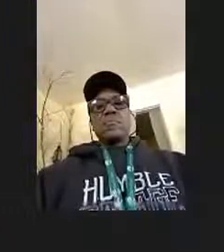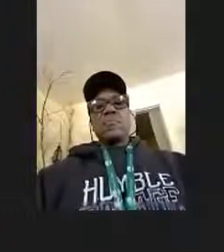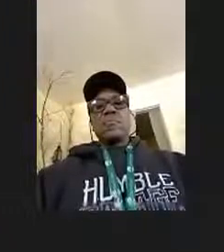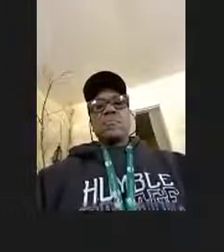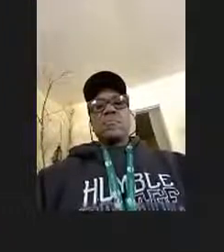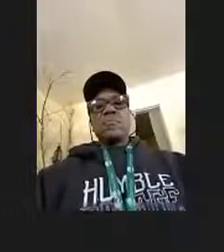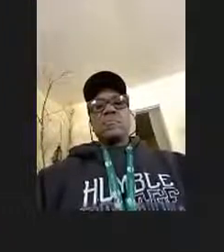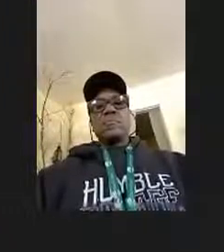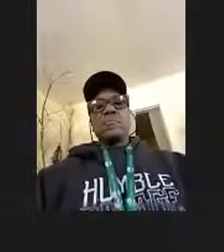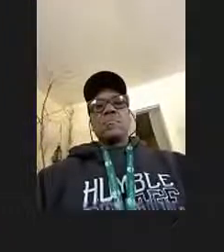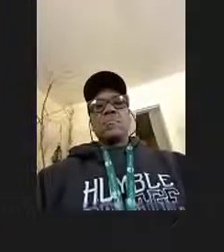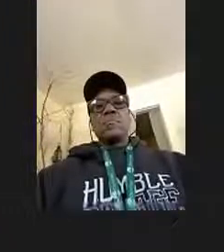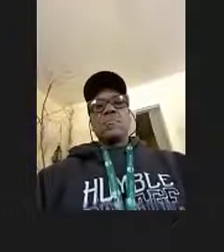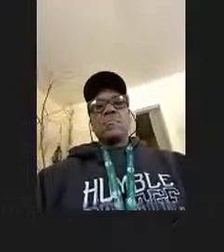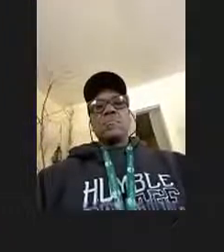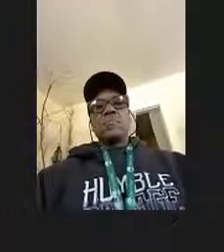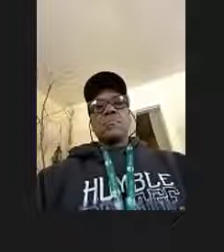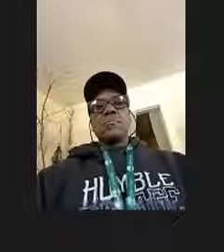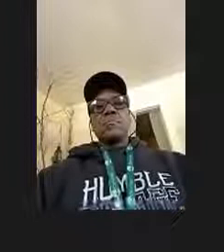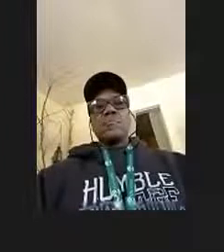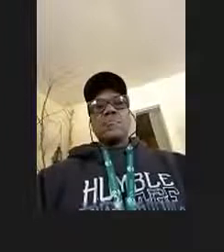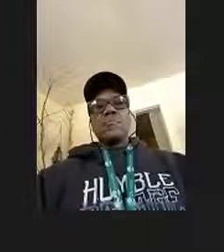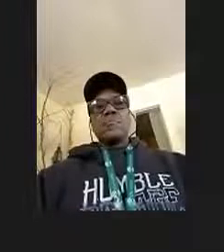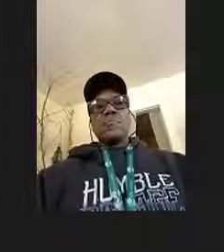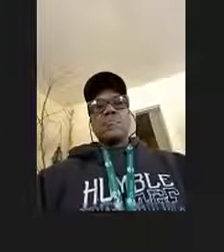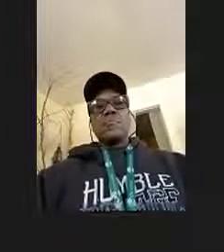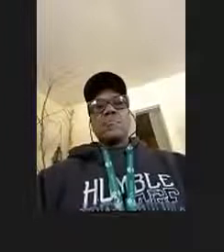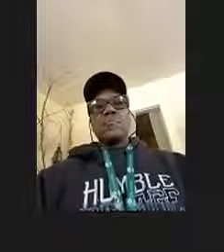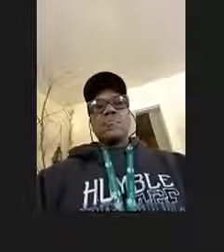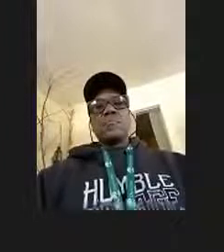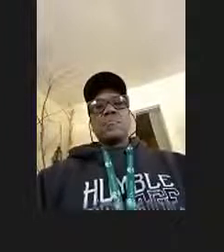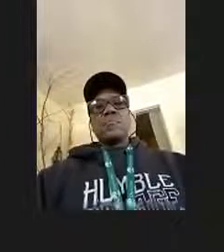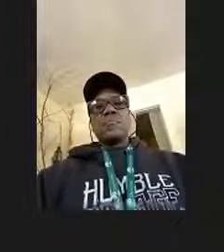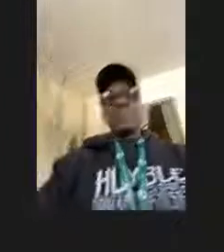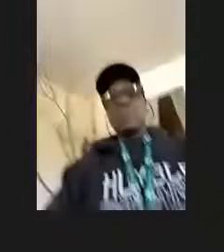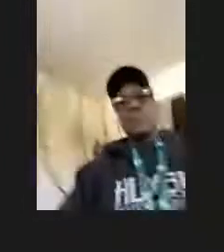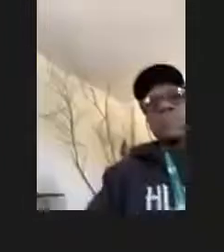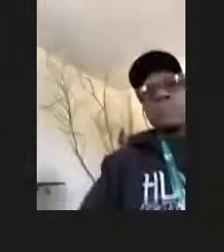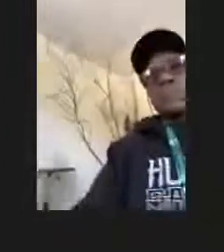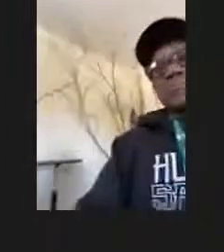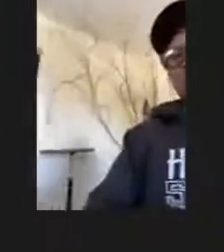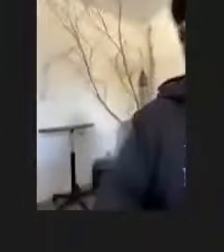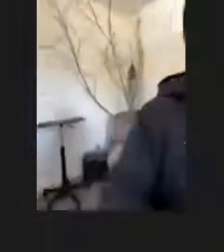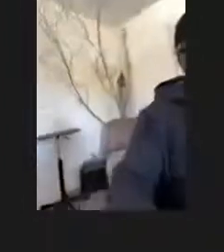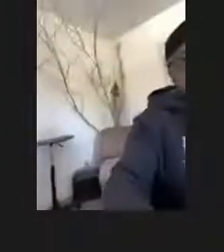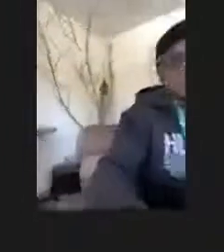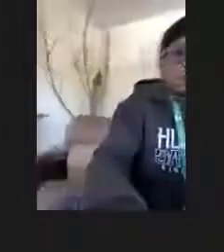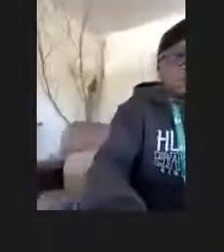hoje na tela, todas que está intérprete de seis línguas que não está disponível, e